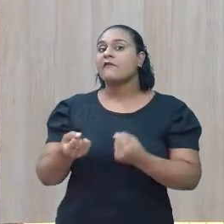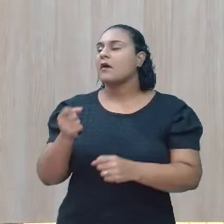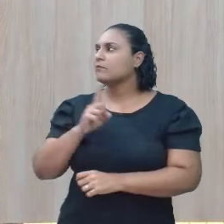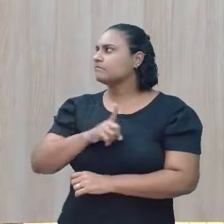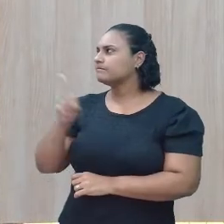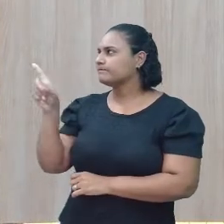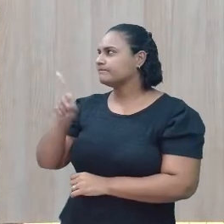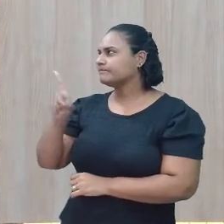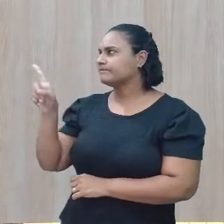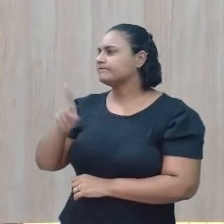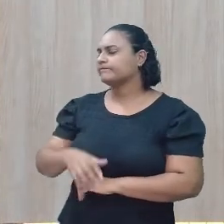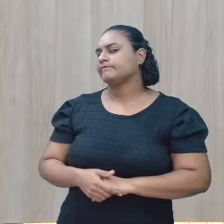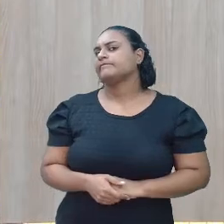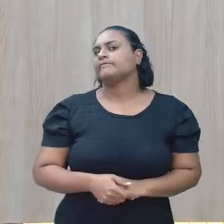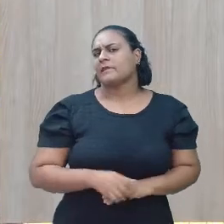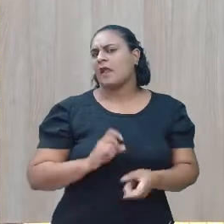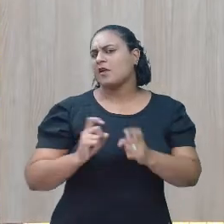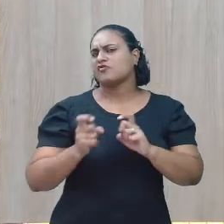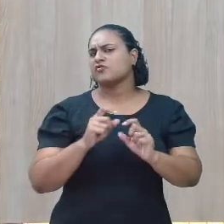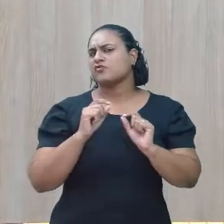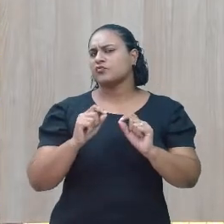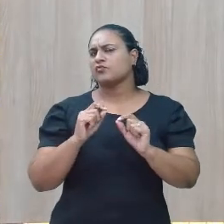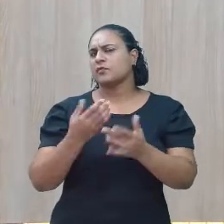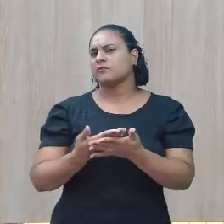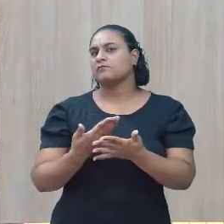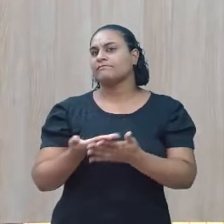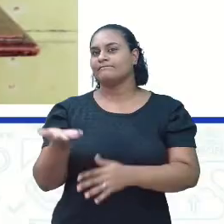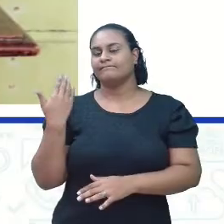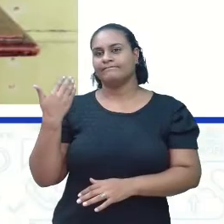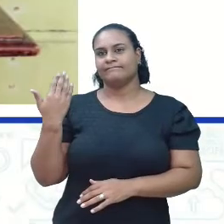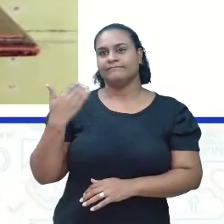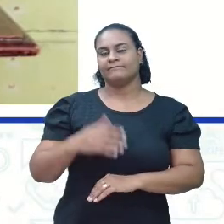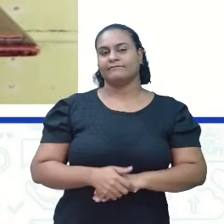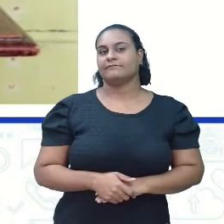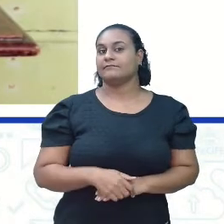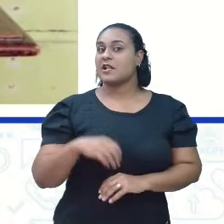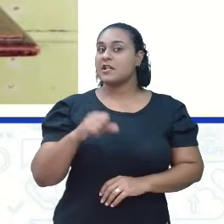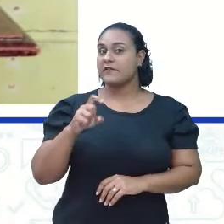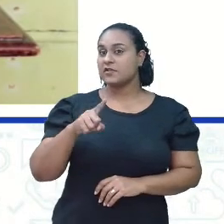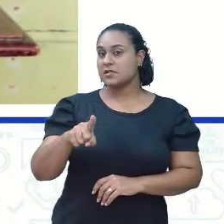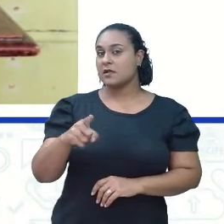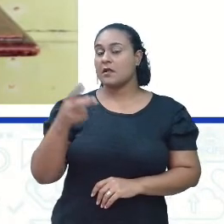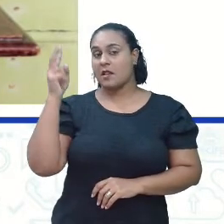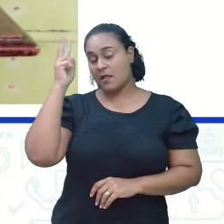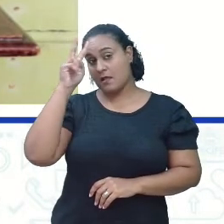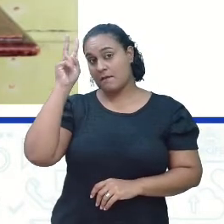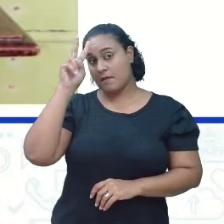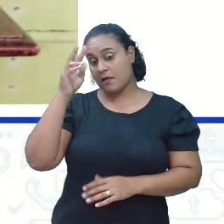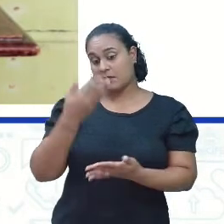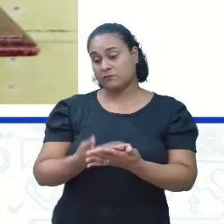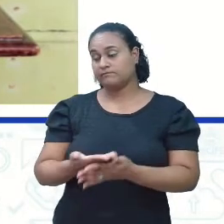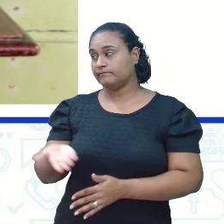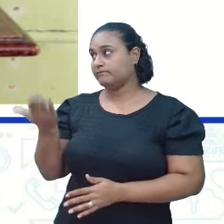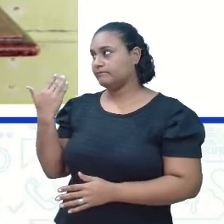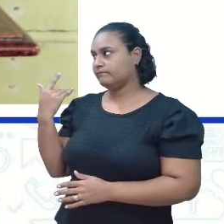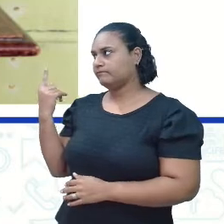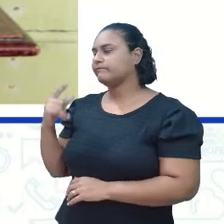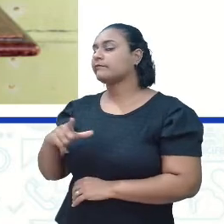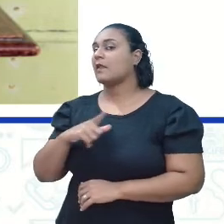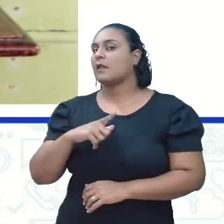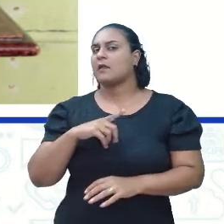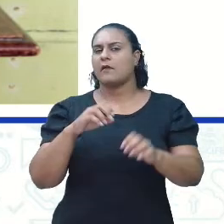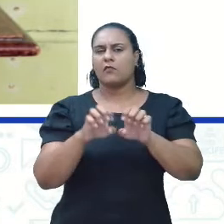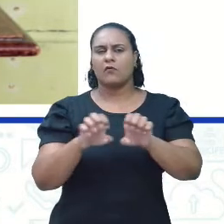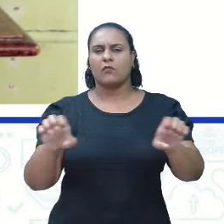gente ver o que a gente discutiu um pouco na aula anterior, né? Então, se você está lembrado, na aula anterior, a gente falou de